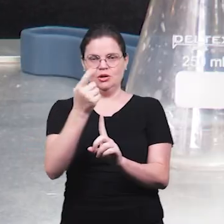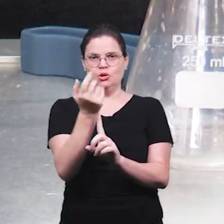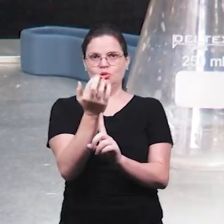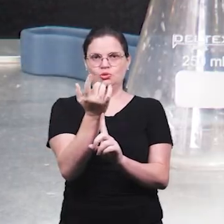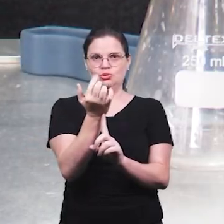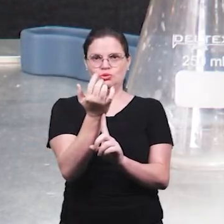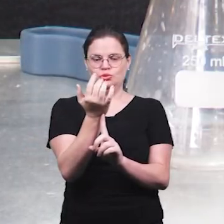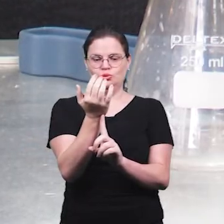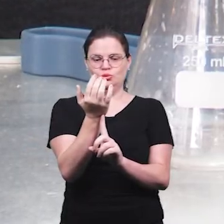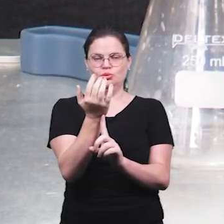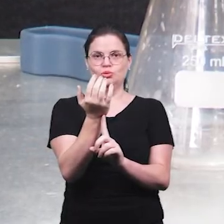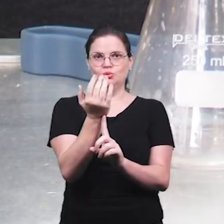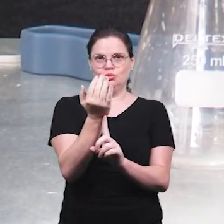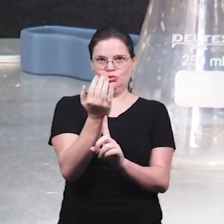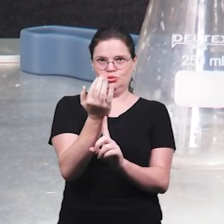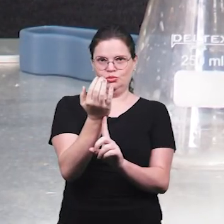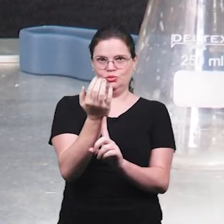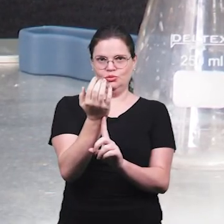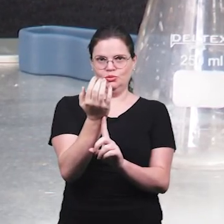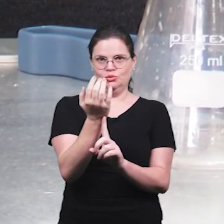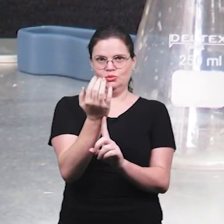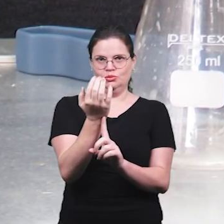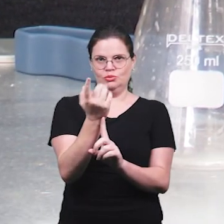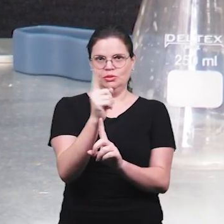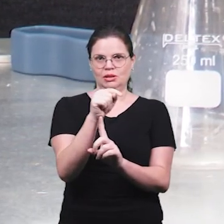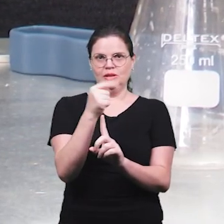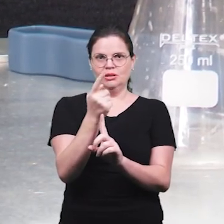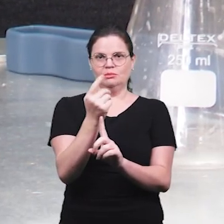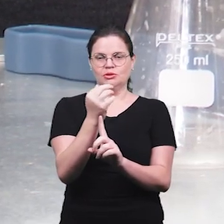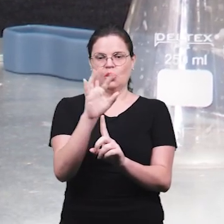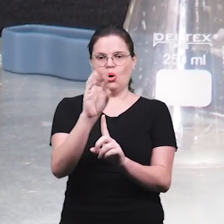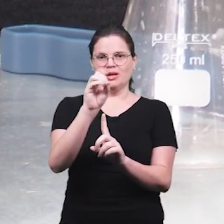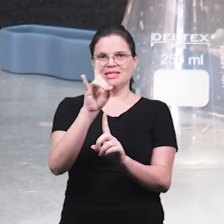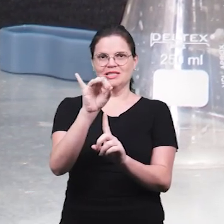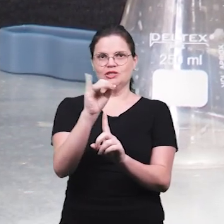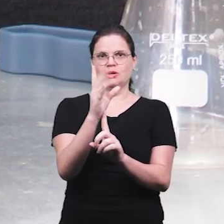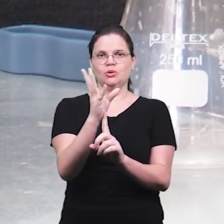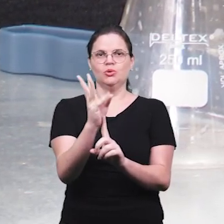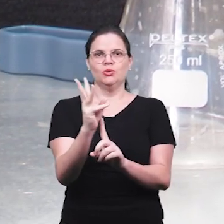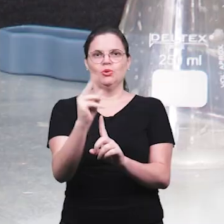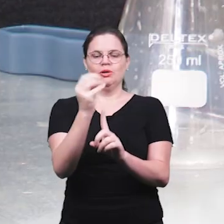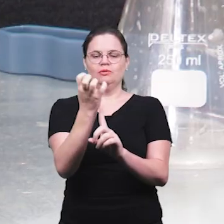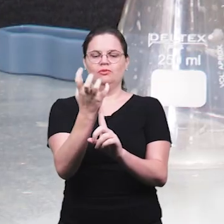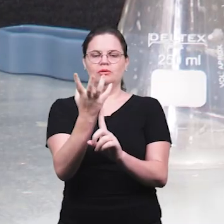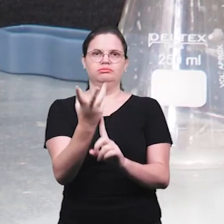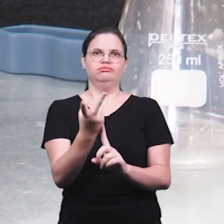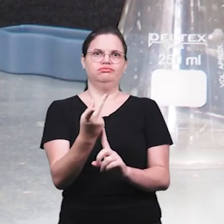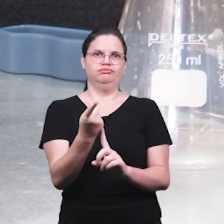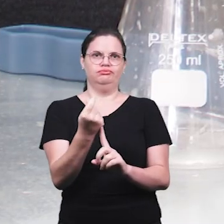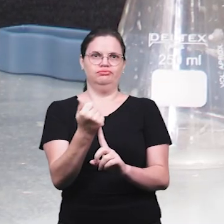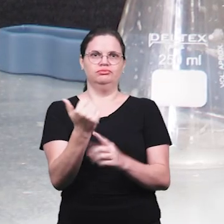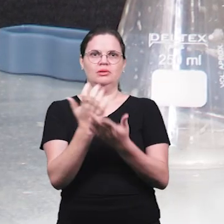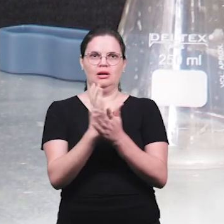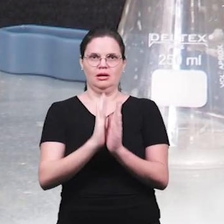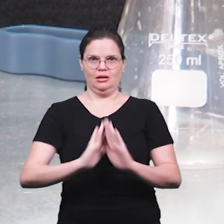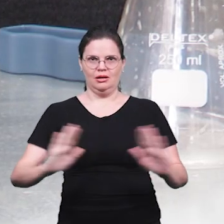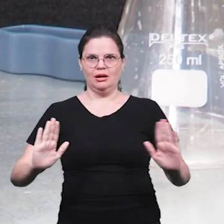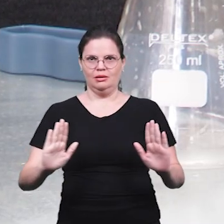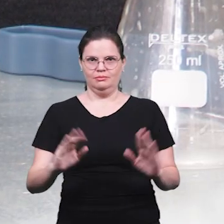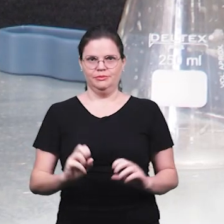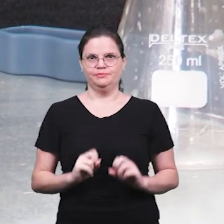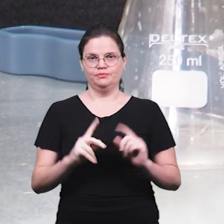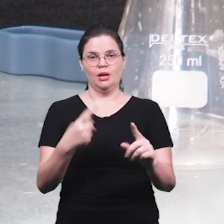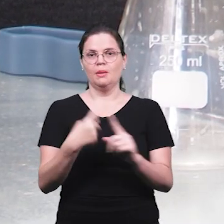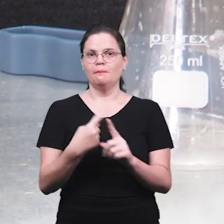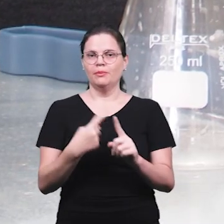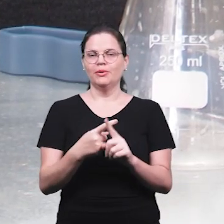Mas depois que o oxigênio vai sendo consumido, o fogo se apaga, porque o fogo precisa do oxigênio. É um dos itens que o